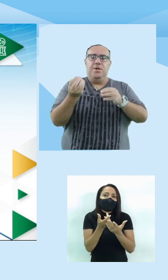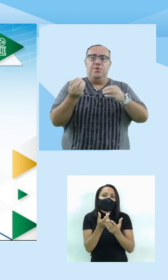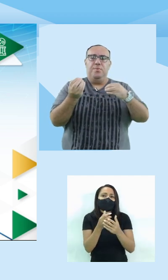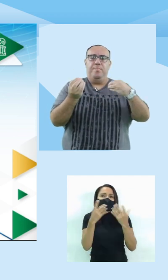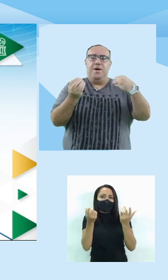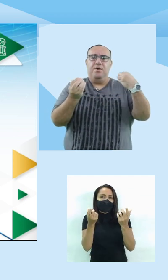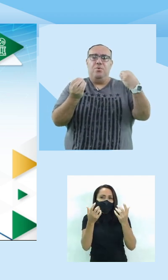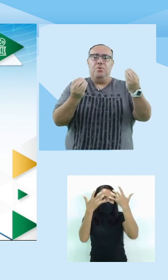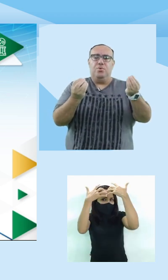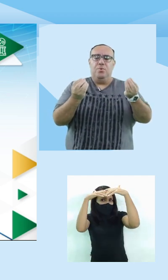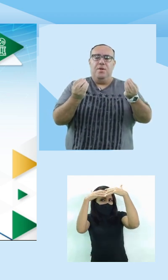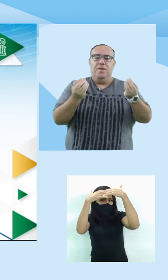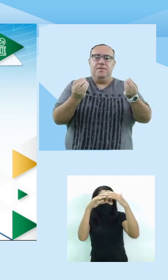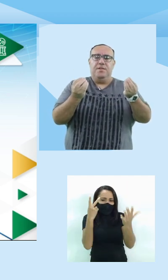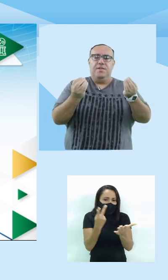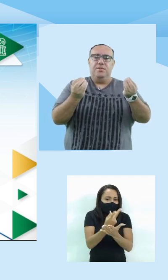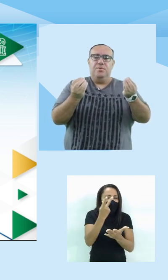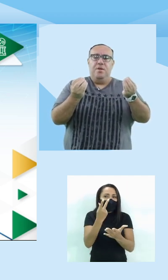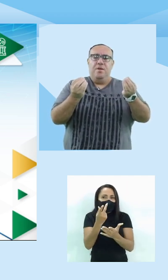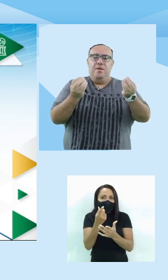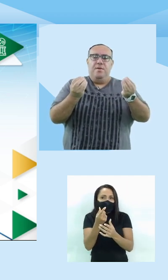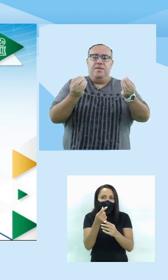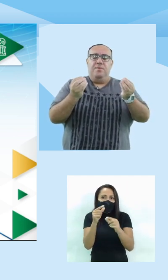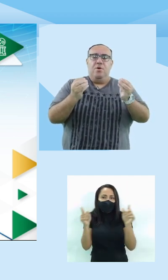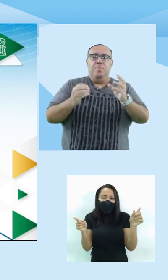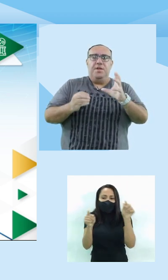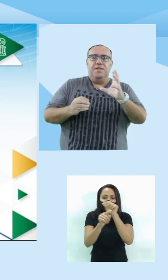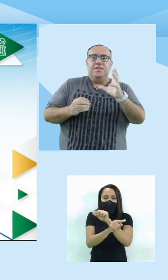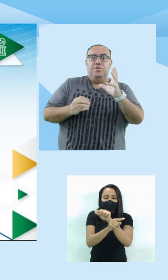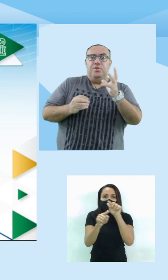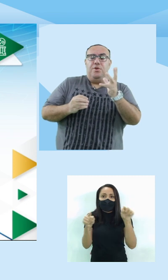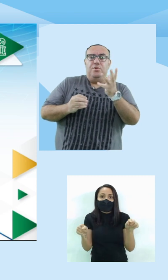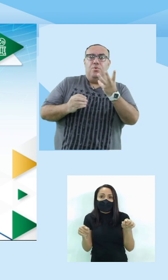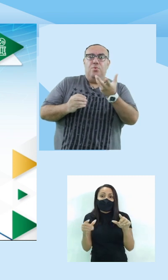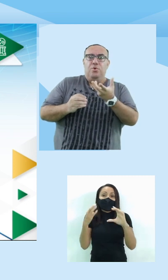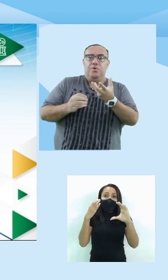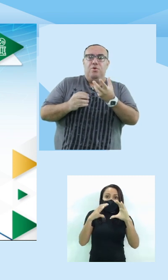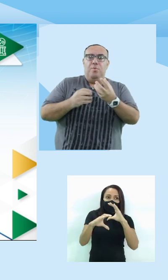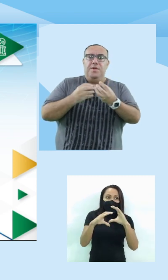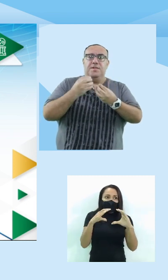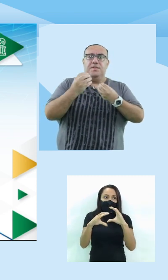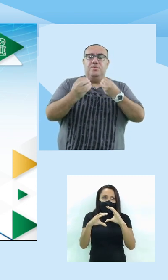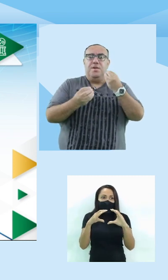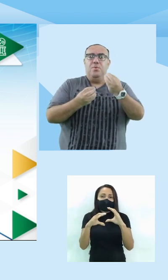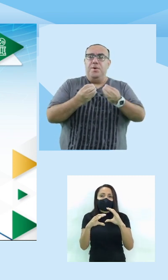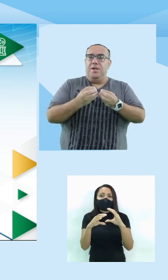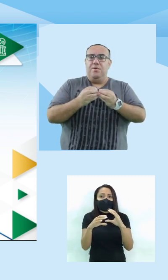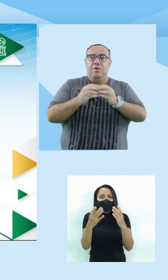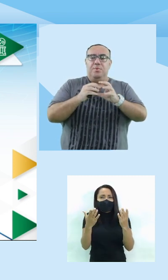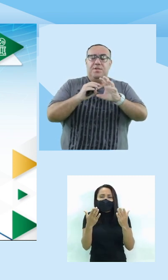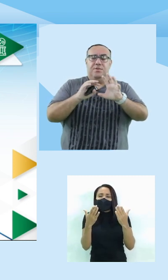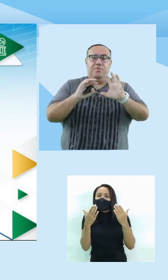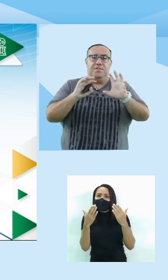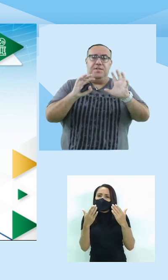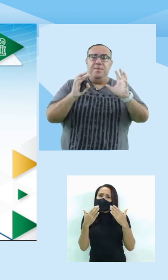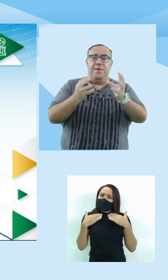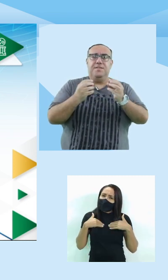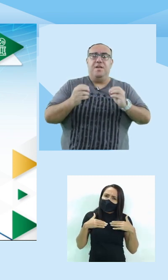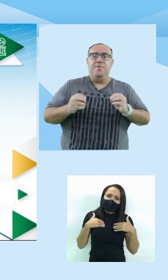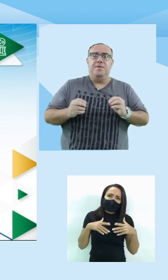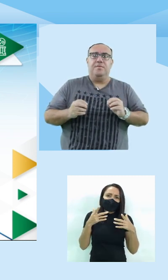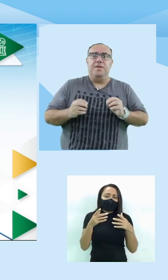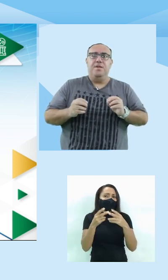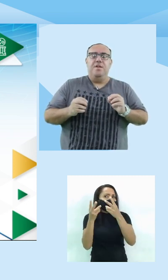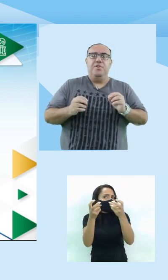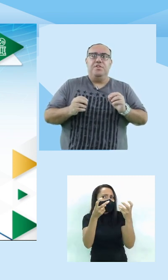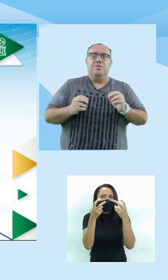de um neurônio para o outro, tá certo? Então, a comunicação de um neurônio com o outro é uma comunicação tranquila, é uma comunicação que você nem